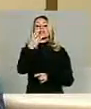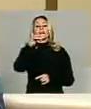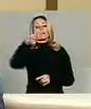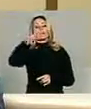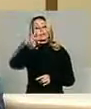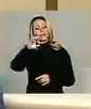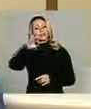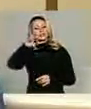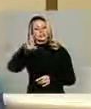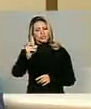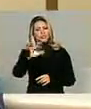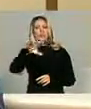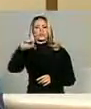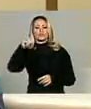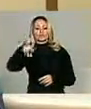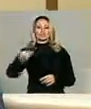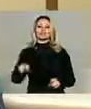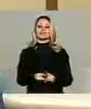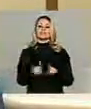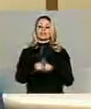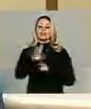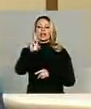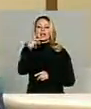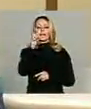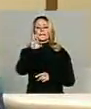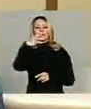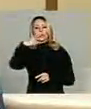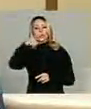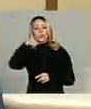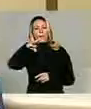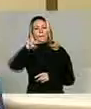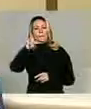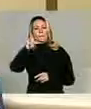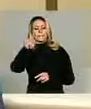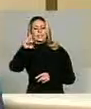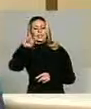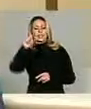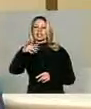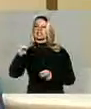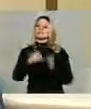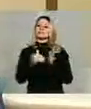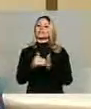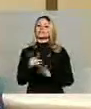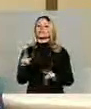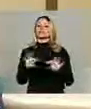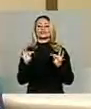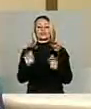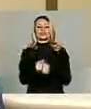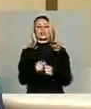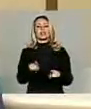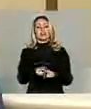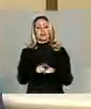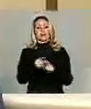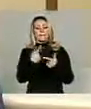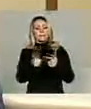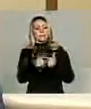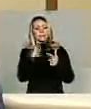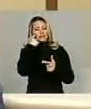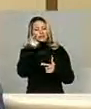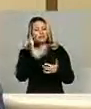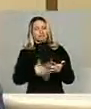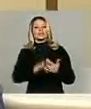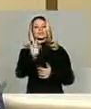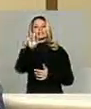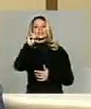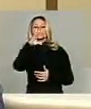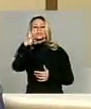hipotiroidismo congênito, a outra são as hemoglobinopatias, sendo o carro-chefe das hemoglobinopatias a anemia falciforme, E a